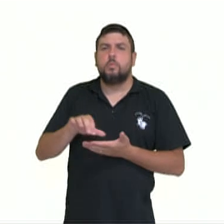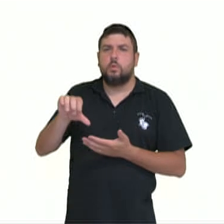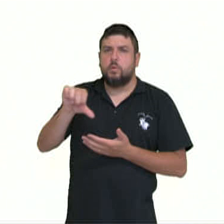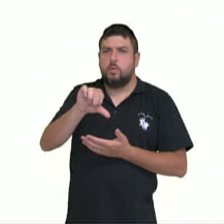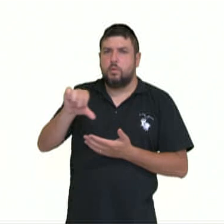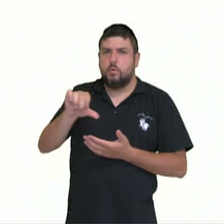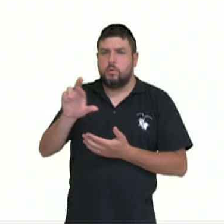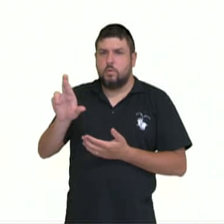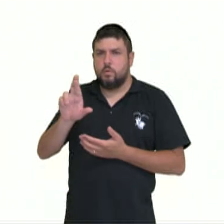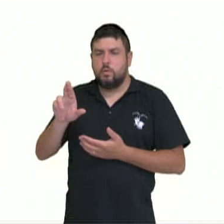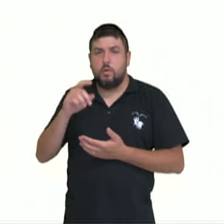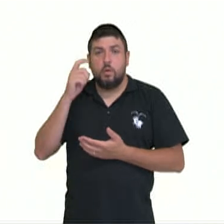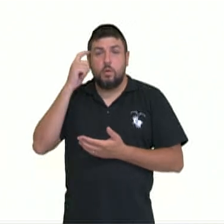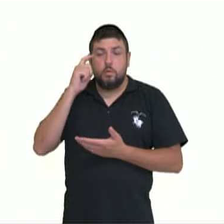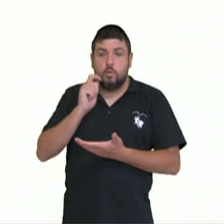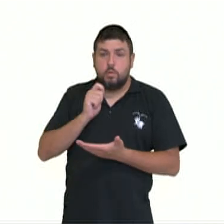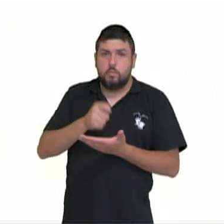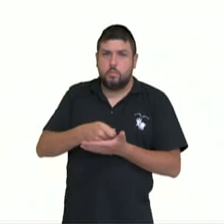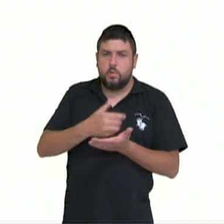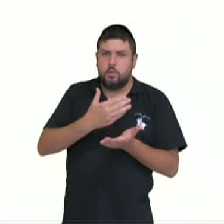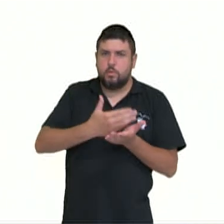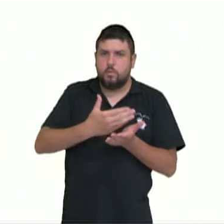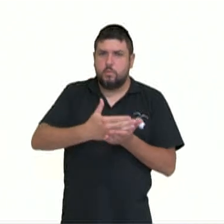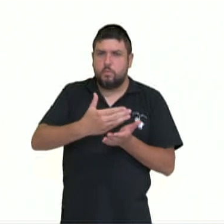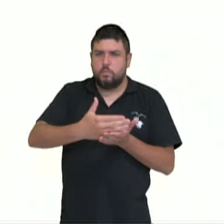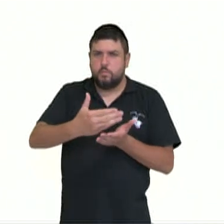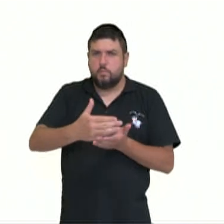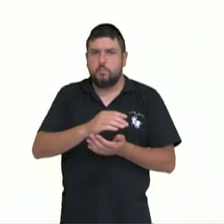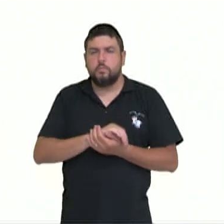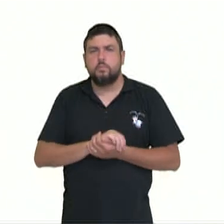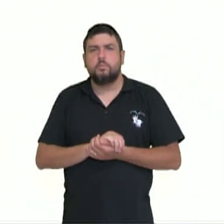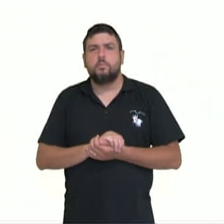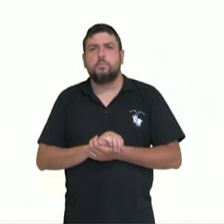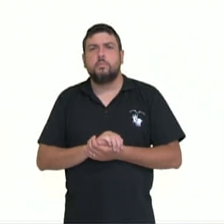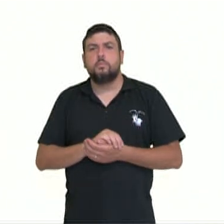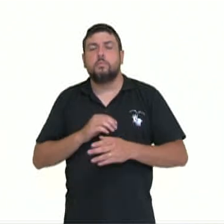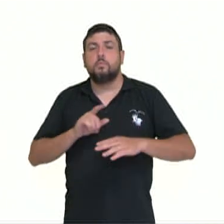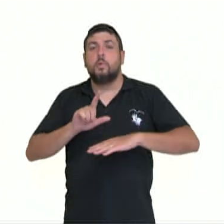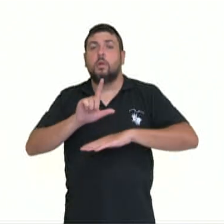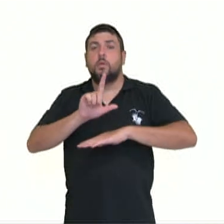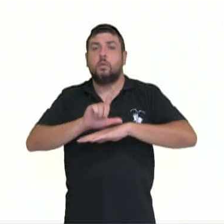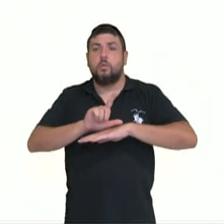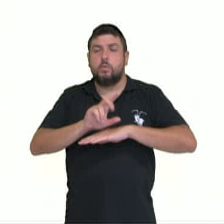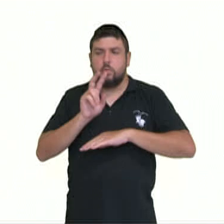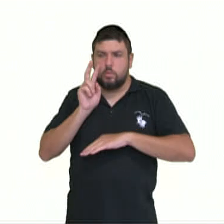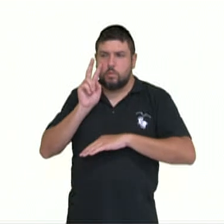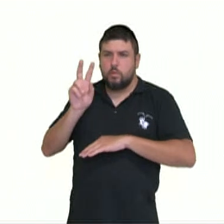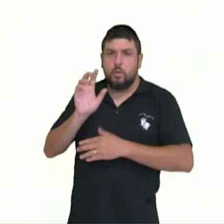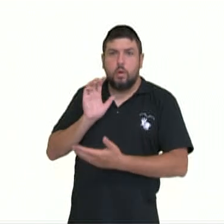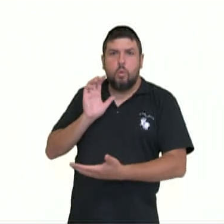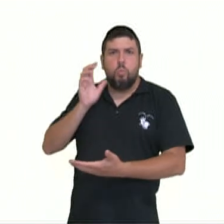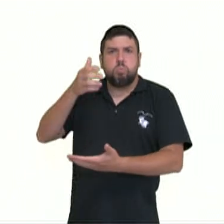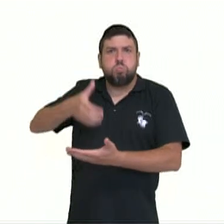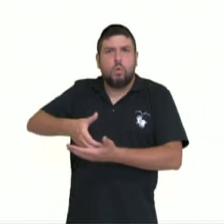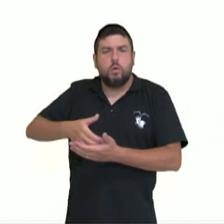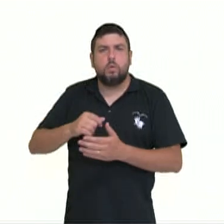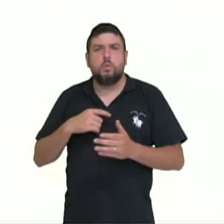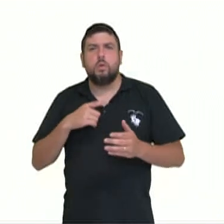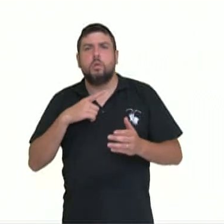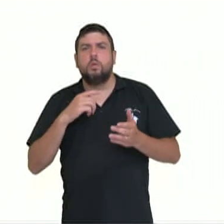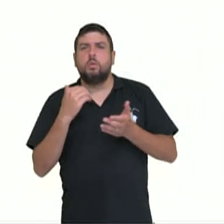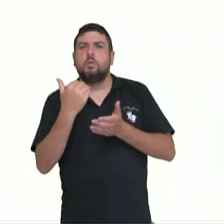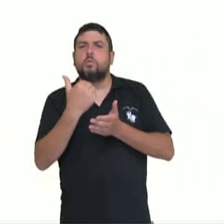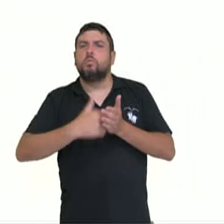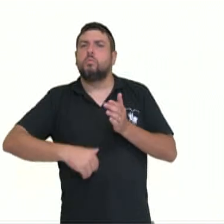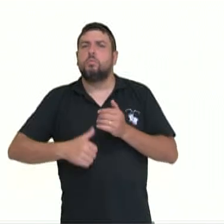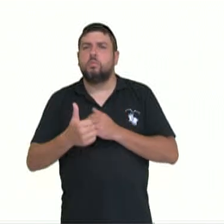em pagar com cartão de crédito. Ao chegar na loja, ele vê que para pagamentos à vista, a loja oferece 10%